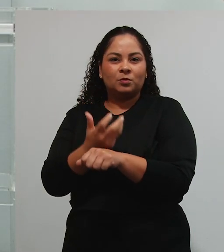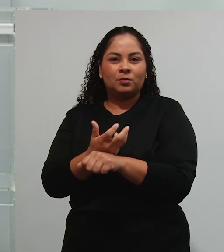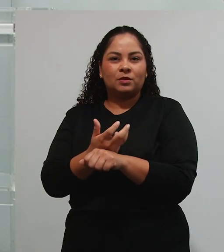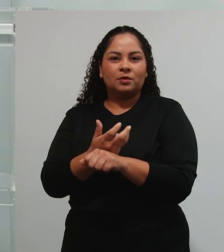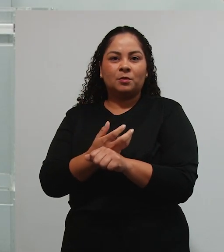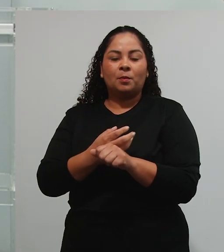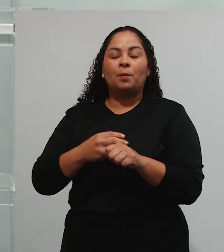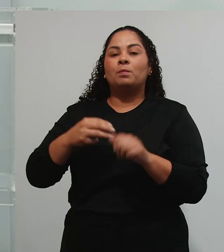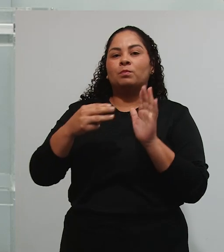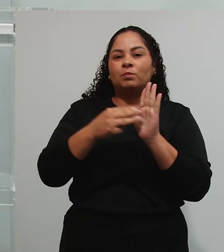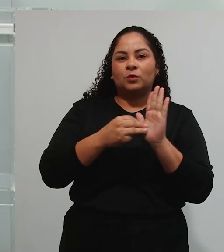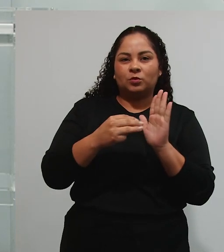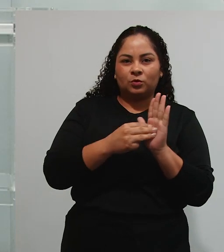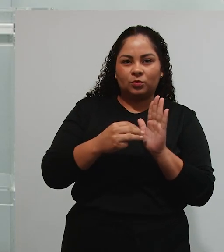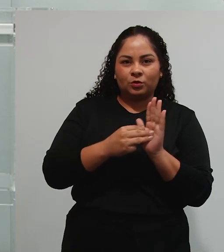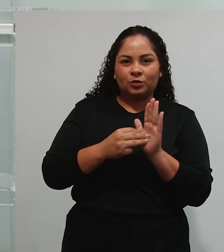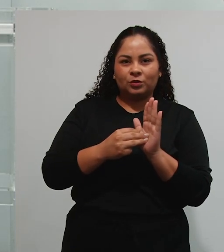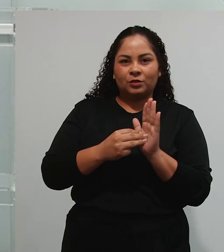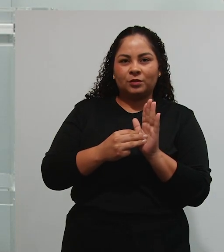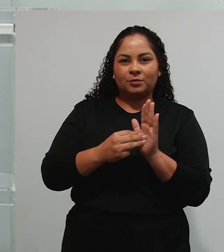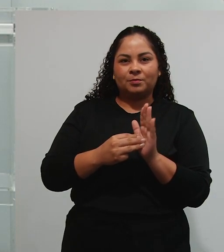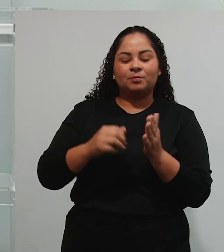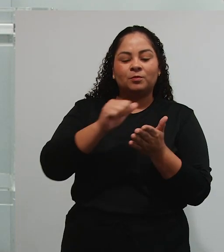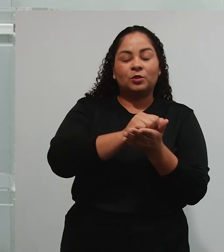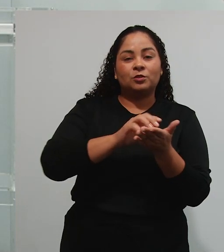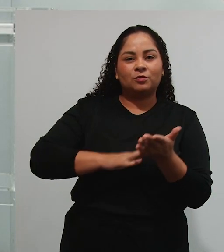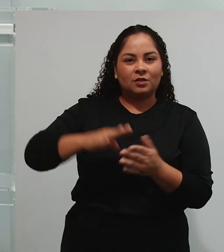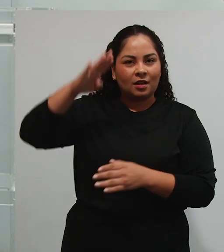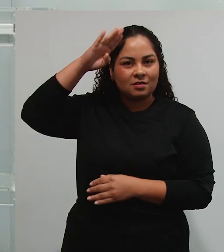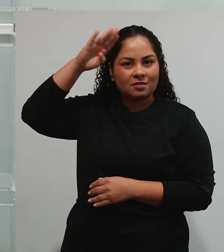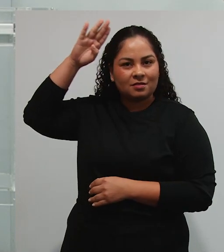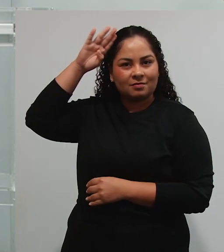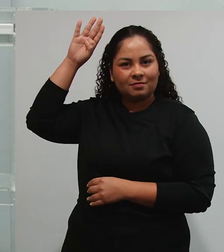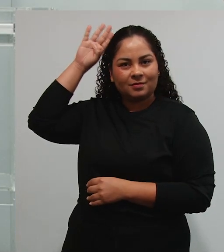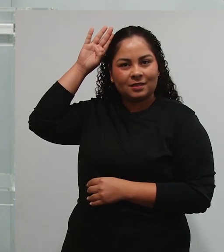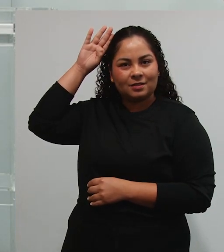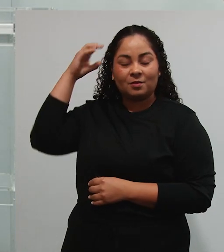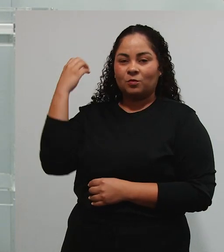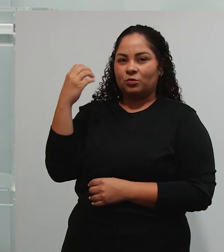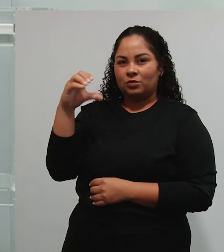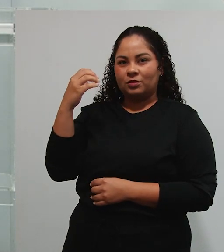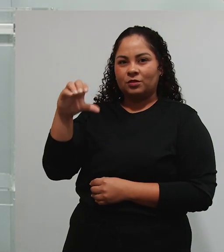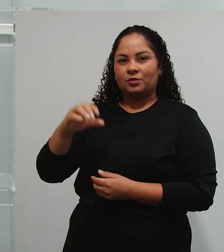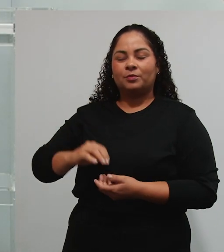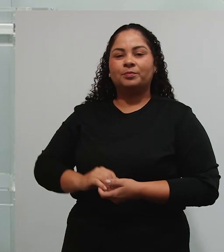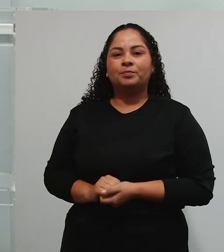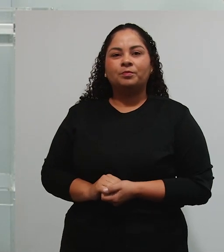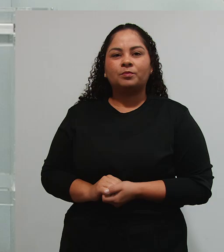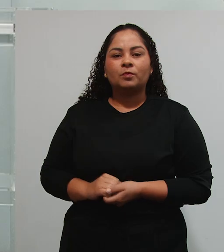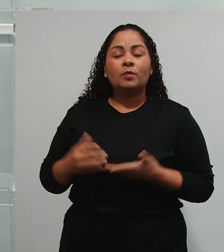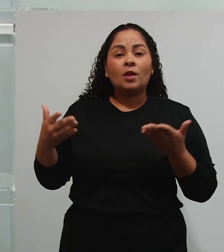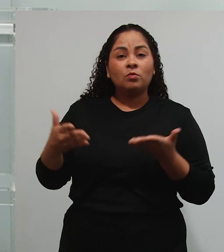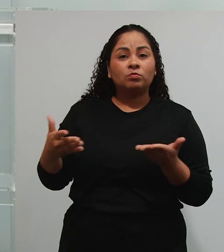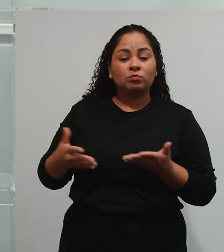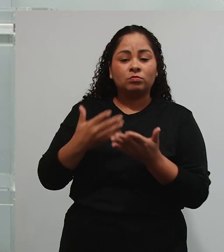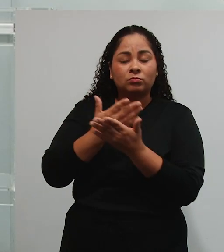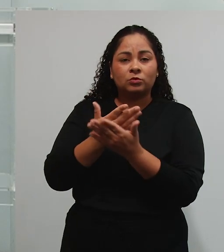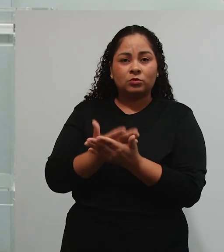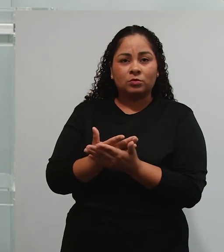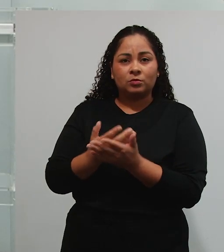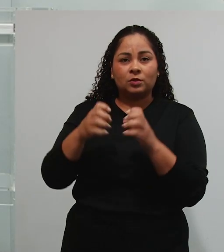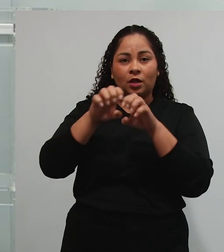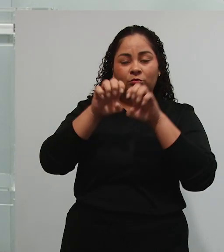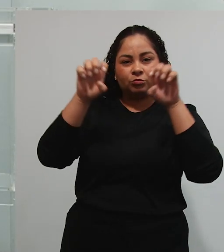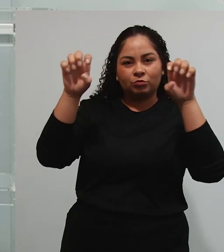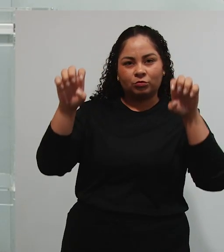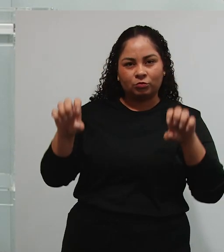Científicos. Nessa série sobre formatação, a formatação de trabalhos acadêmicos, né? Estrutura e formatação,